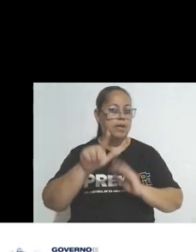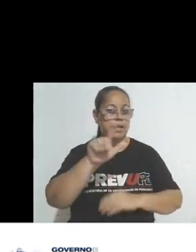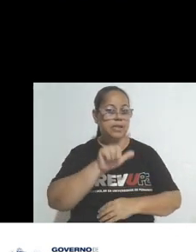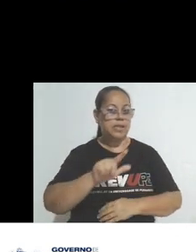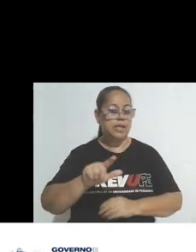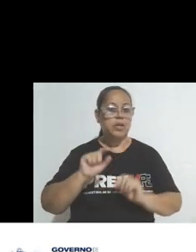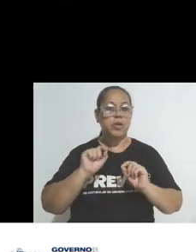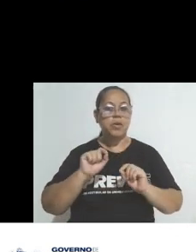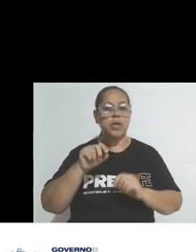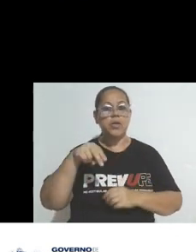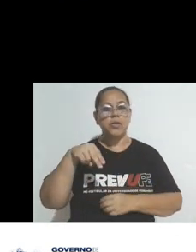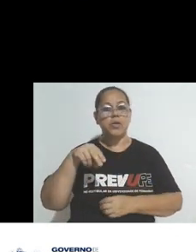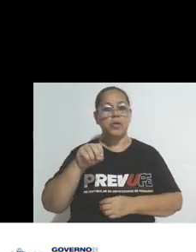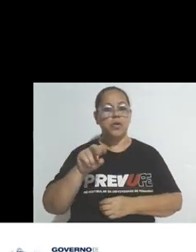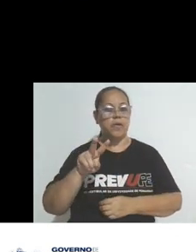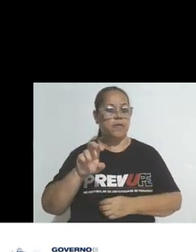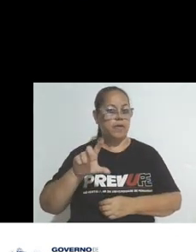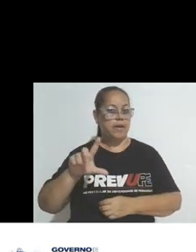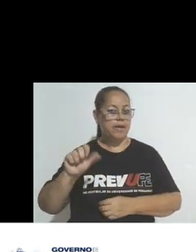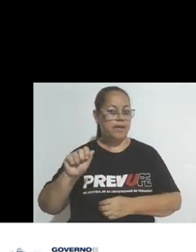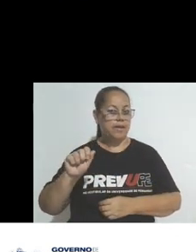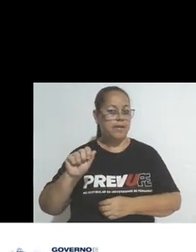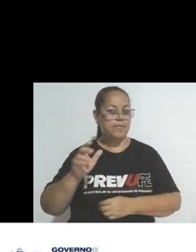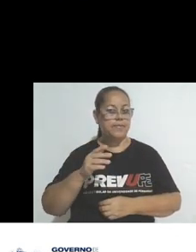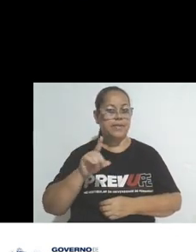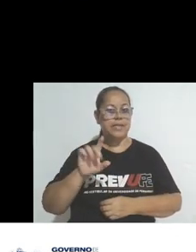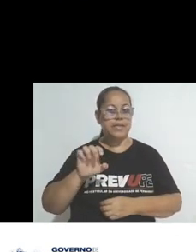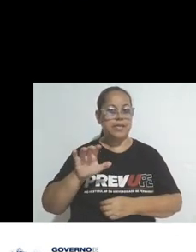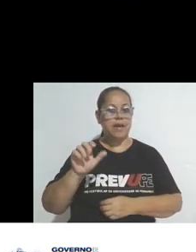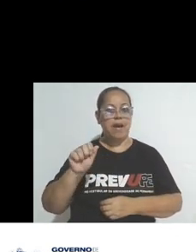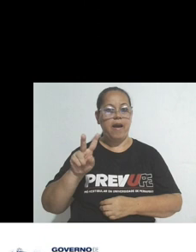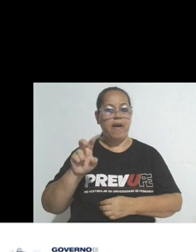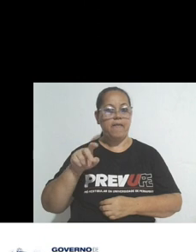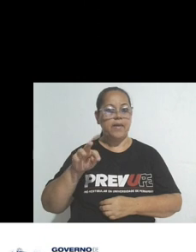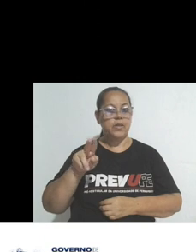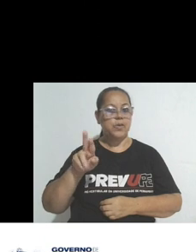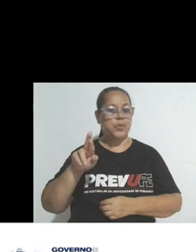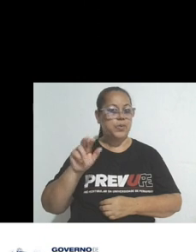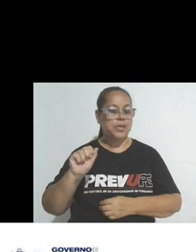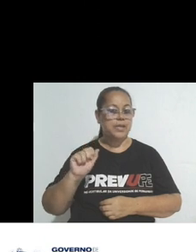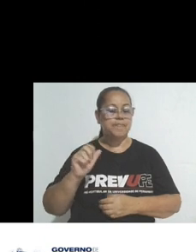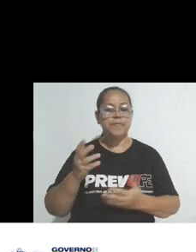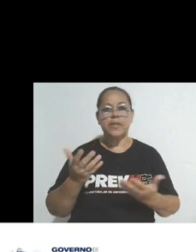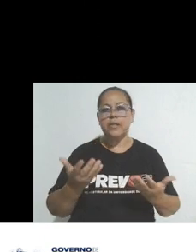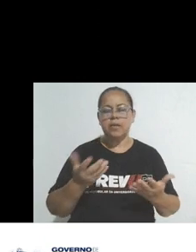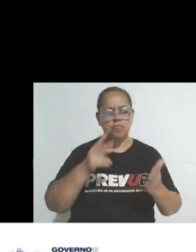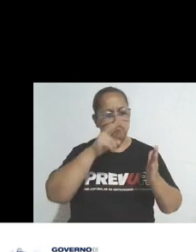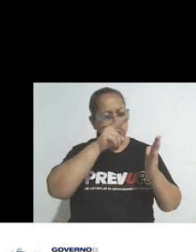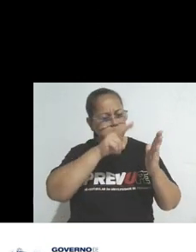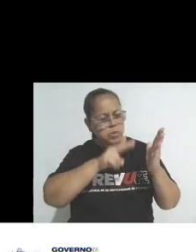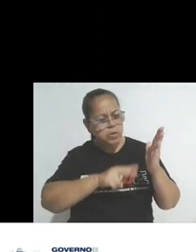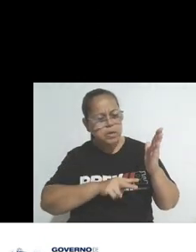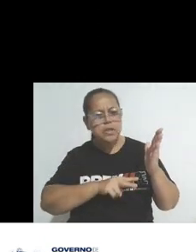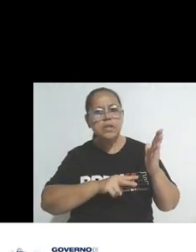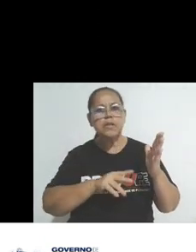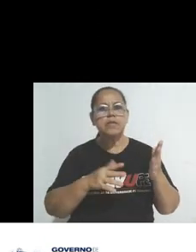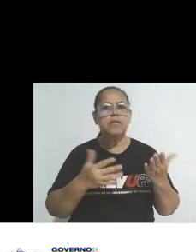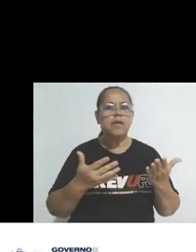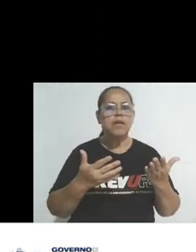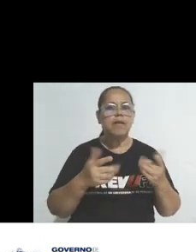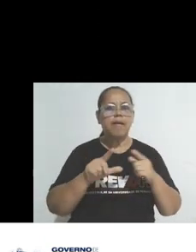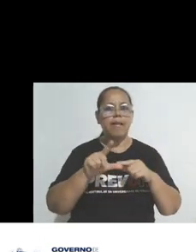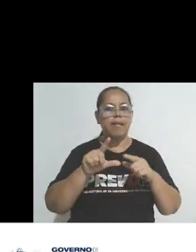é novela de aventuras aí você vai lá e procura está na alternativa